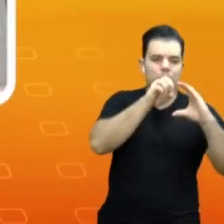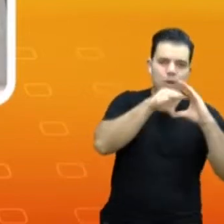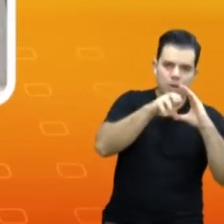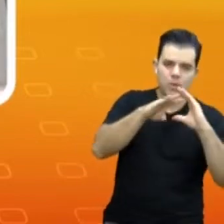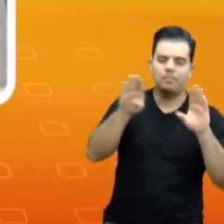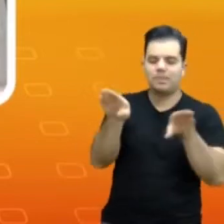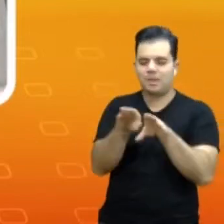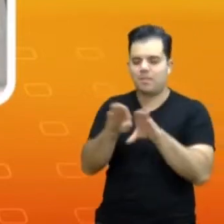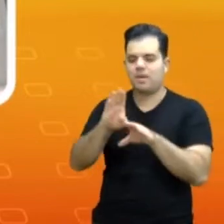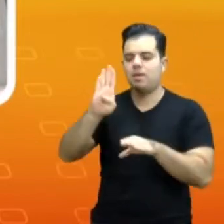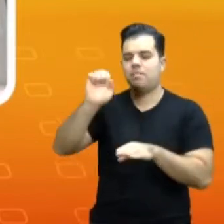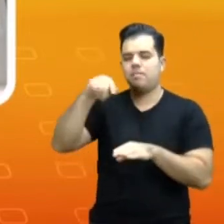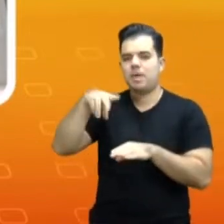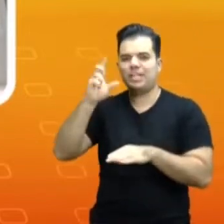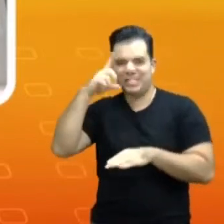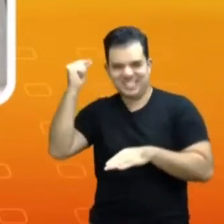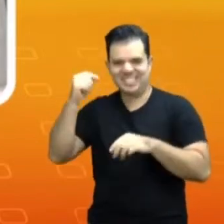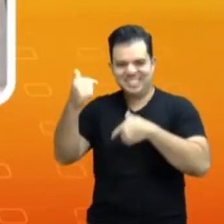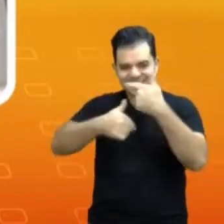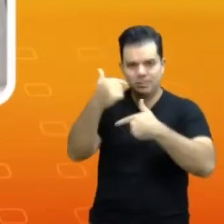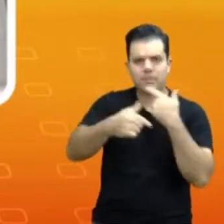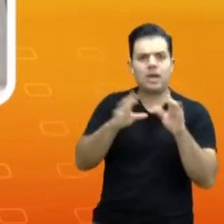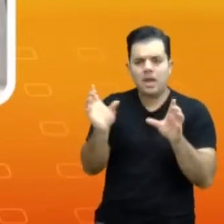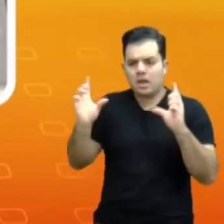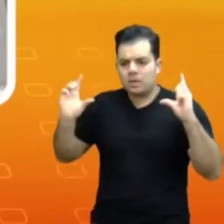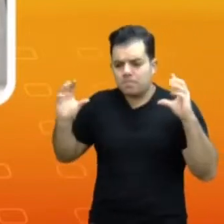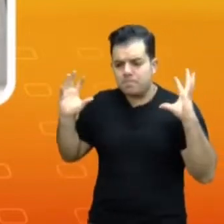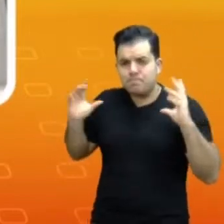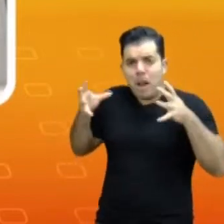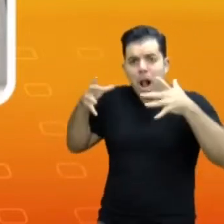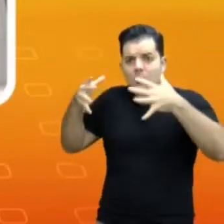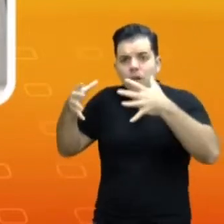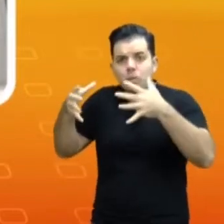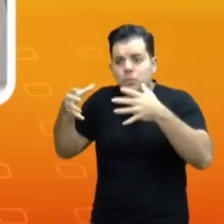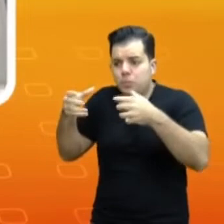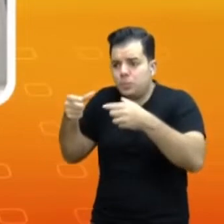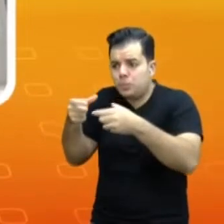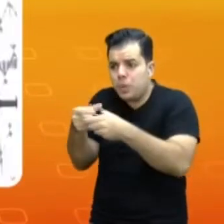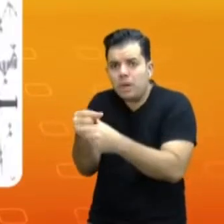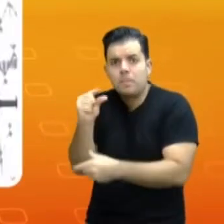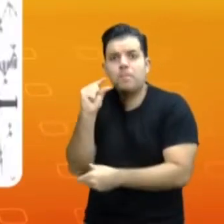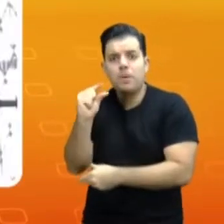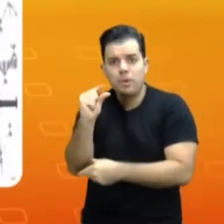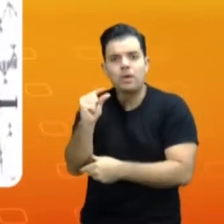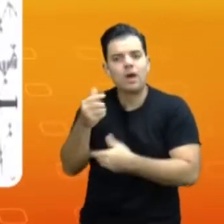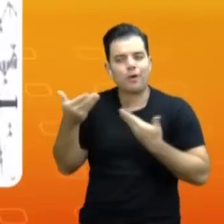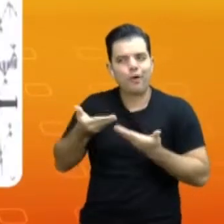outras emissoras, a gente fez isso muito reduzido. E eu acho que ao longo desse fórum a gente vai falar um pouco.